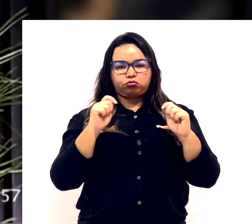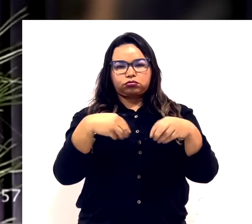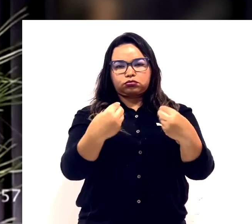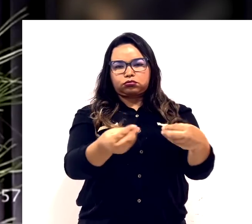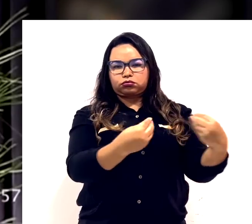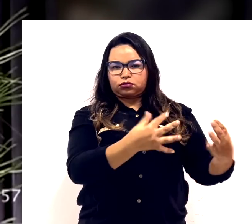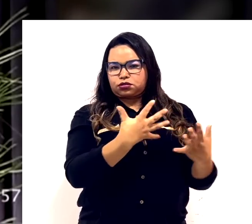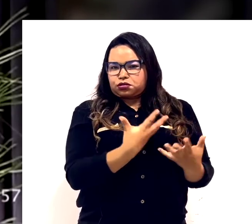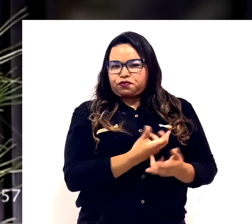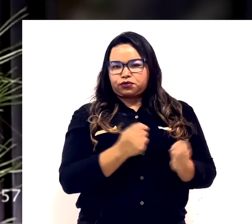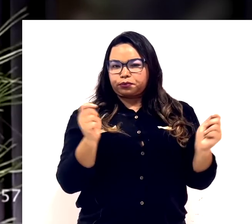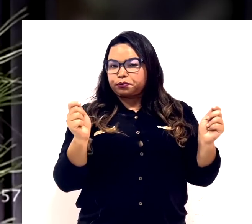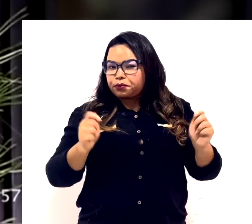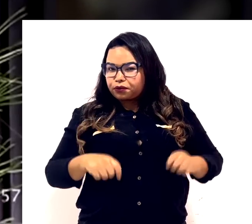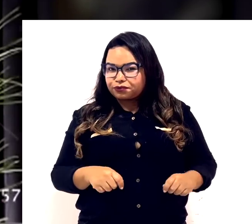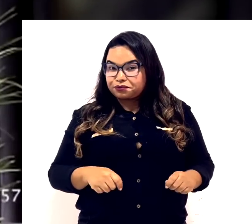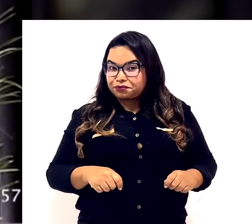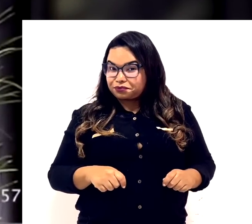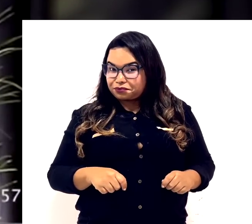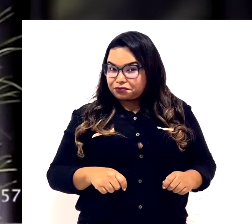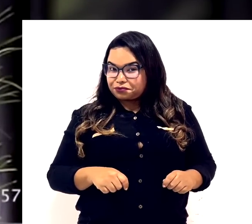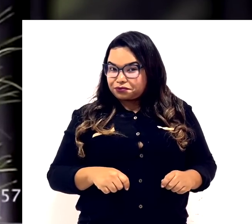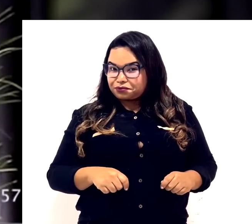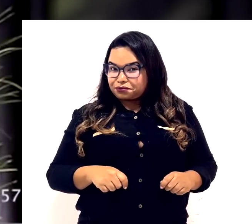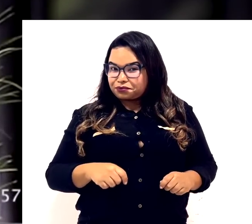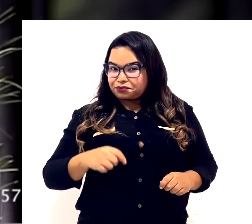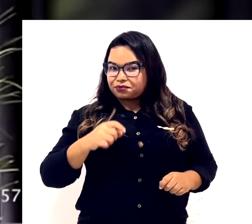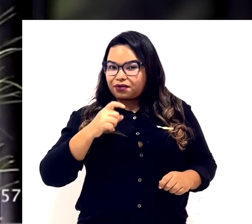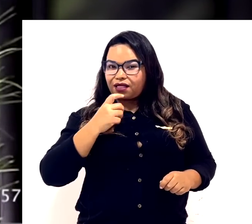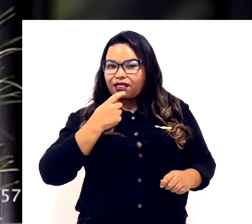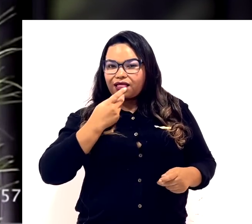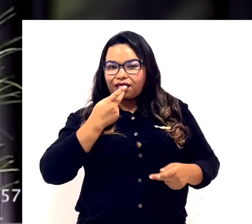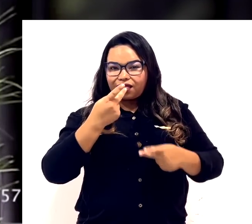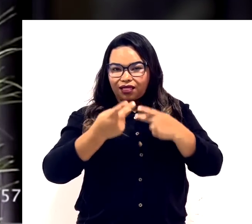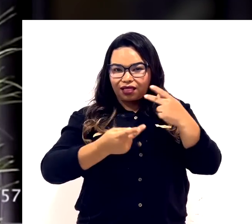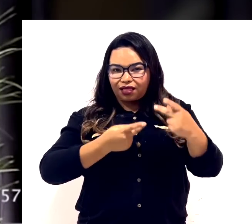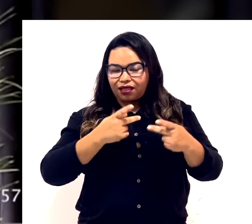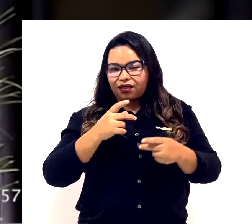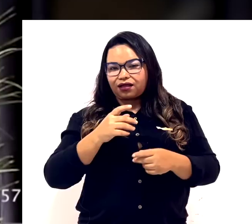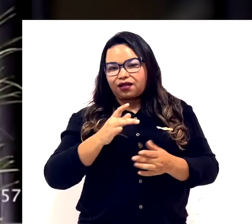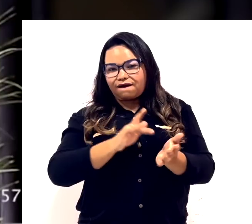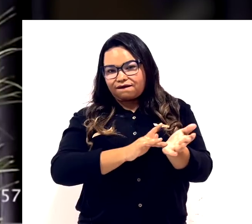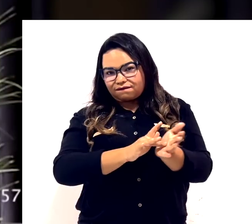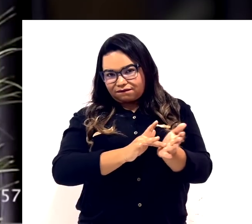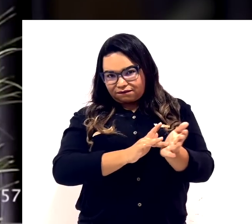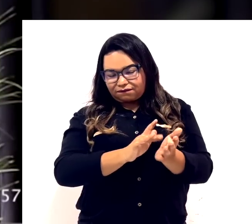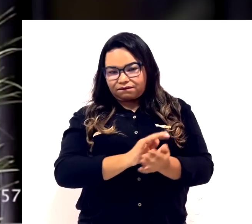Mas este poder será um poder sutil que trabalha tal como Judas trabalhou.